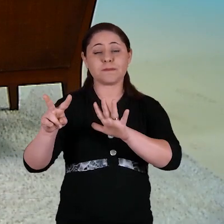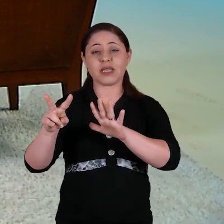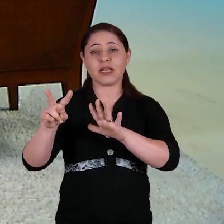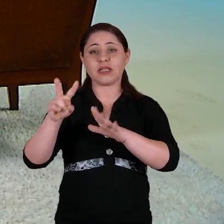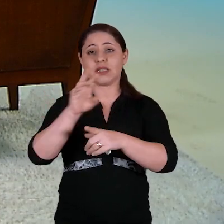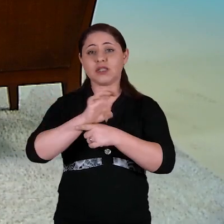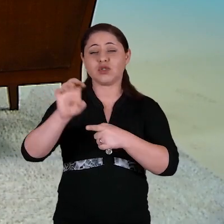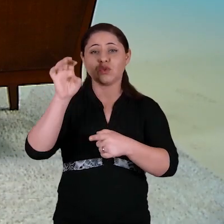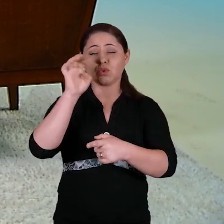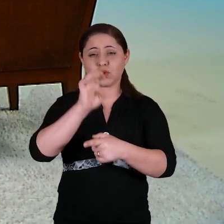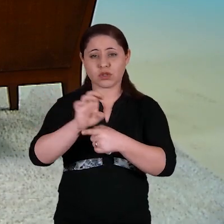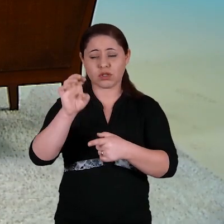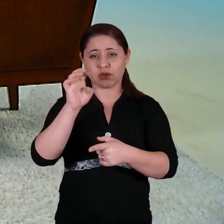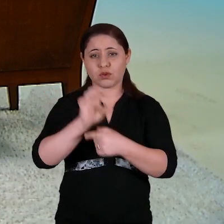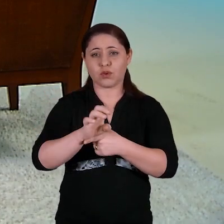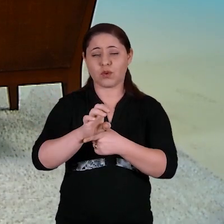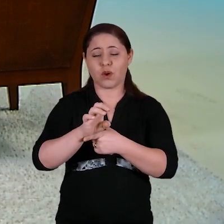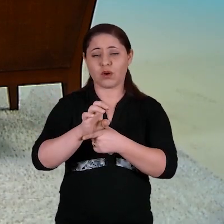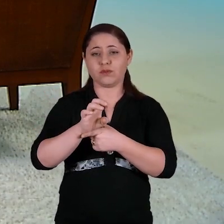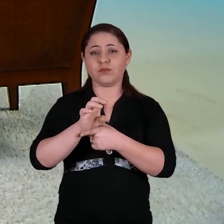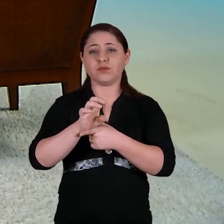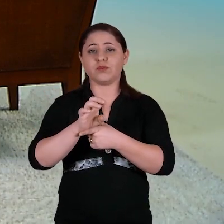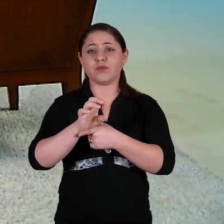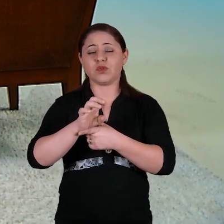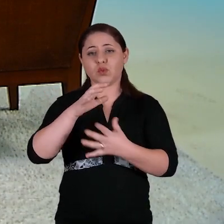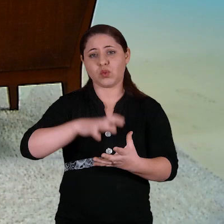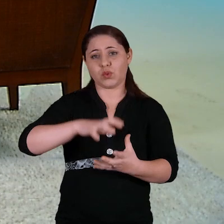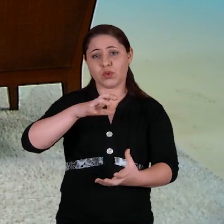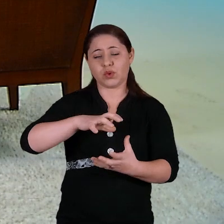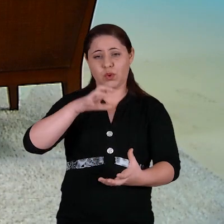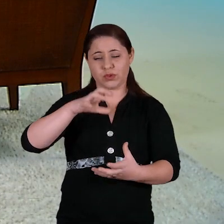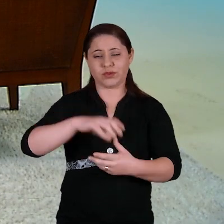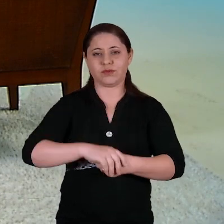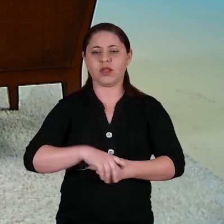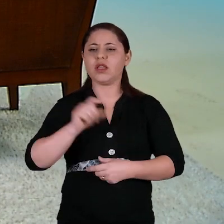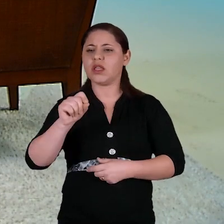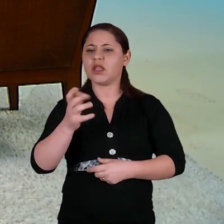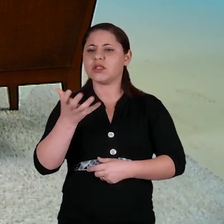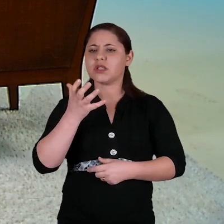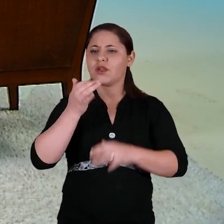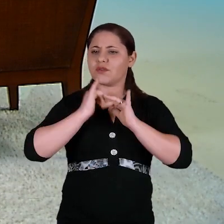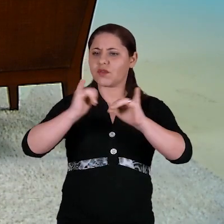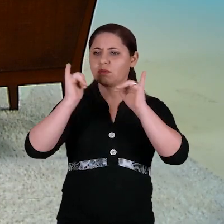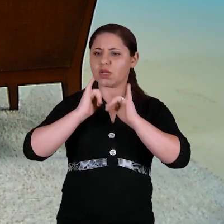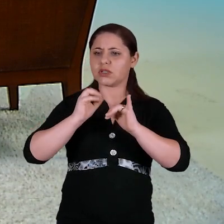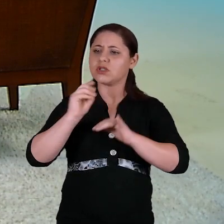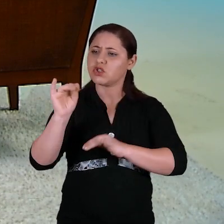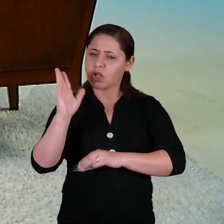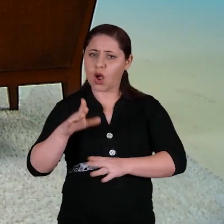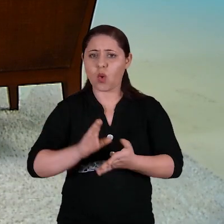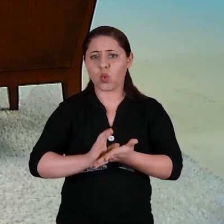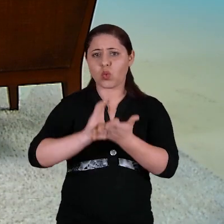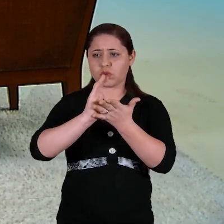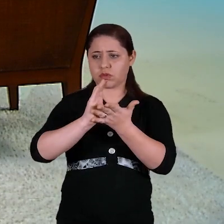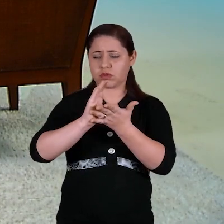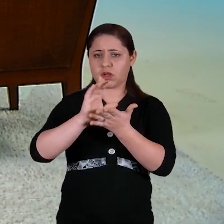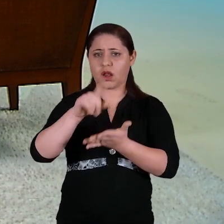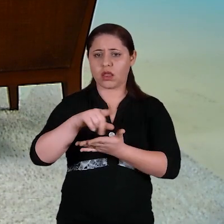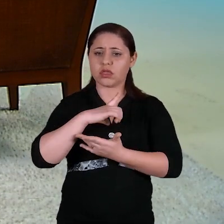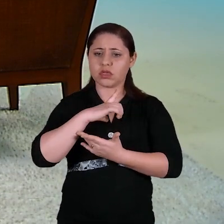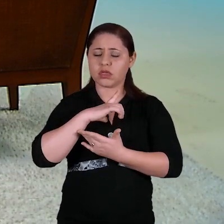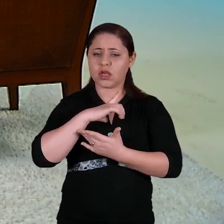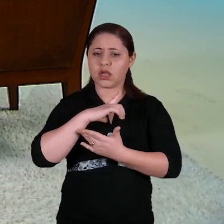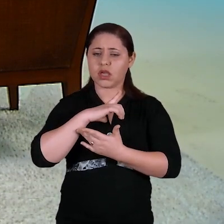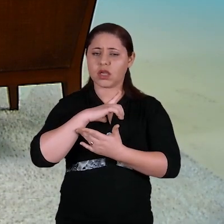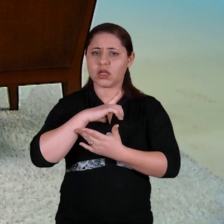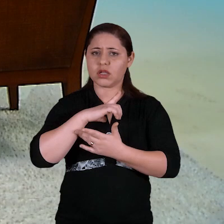que é do dia 25 ao dia 1º de outubro. E, Dona Maria, quem quiser mais informações, já que a senhora é do Conselho, tem algum